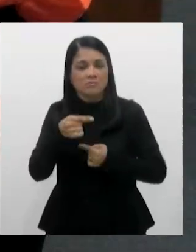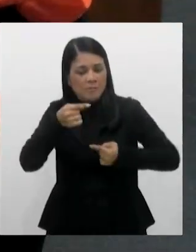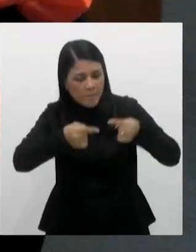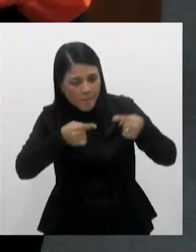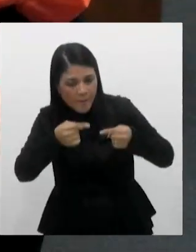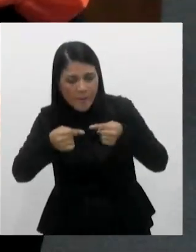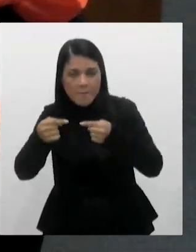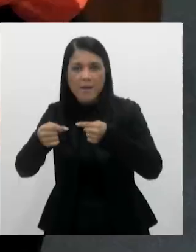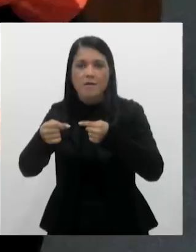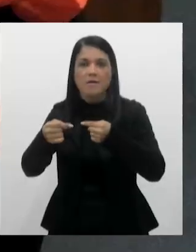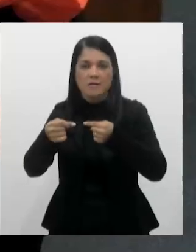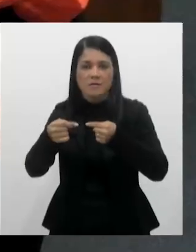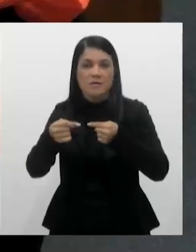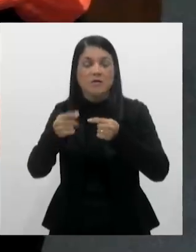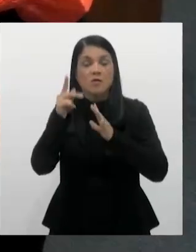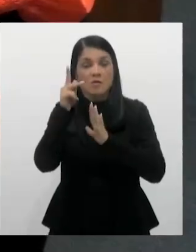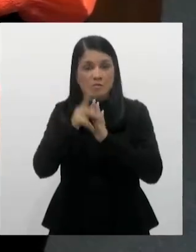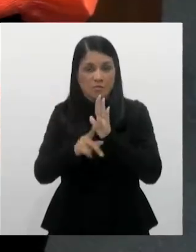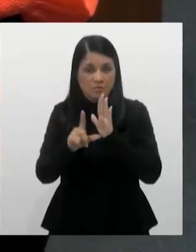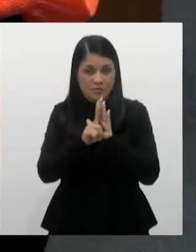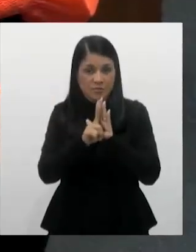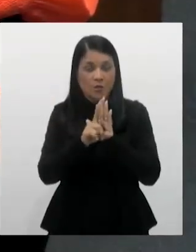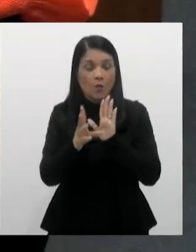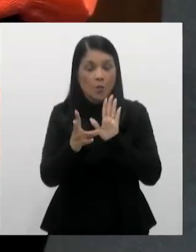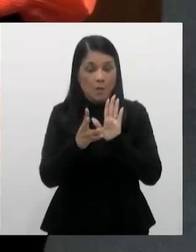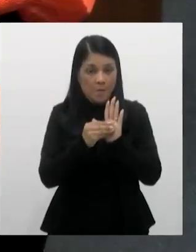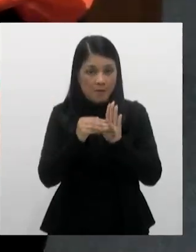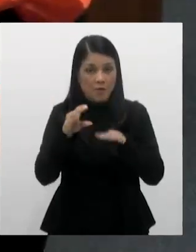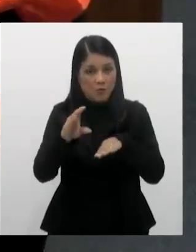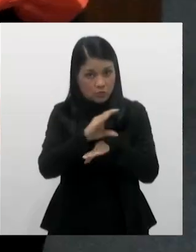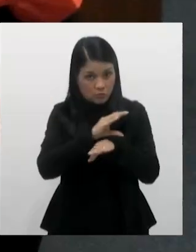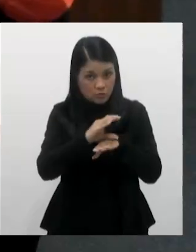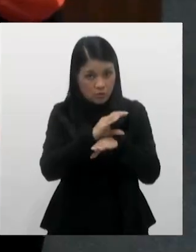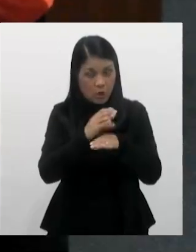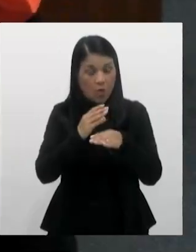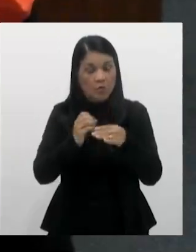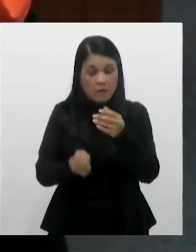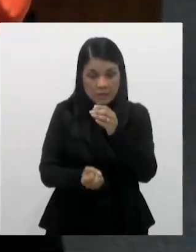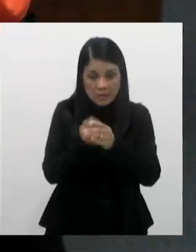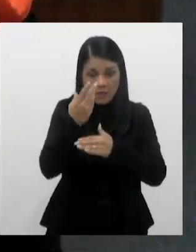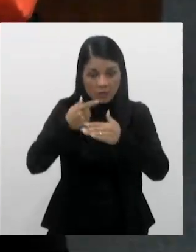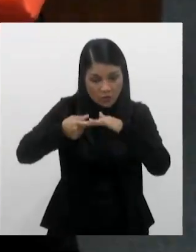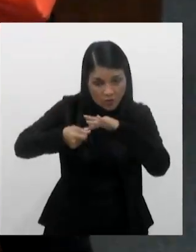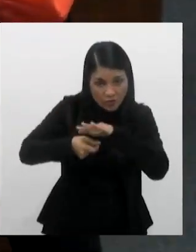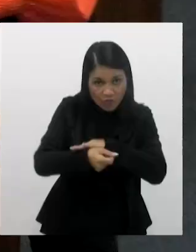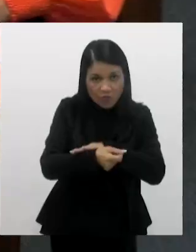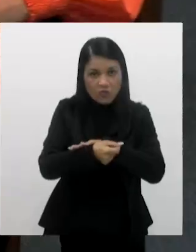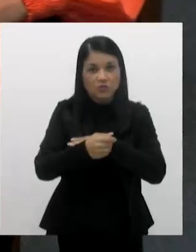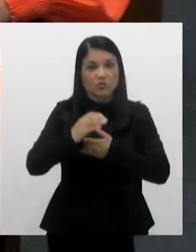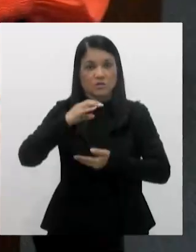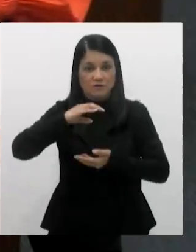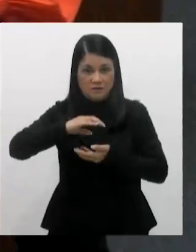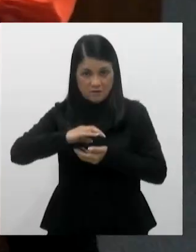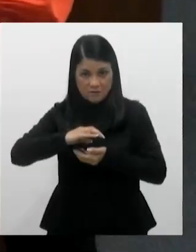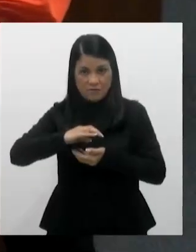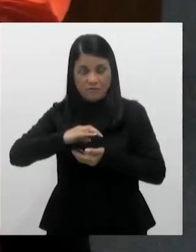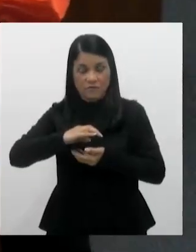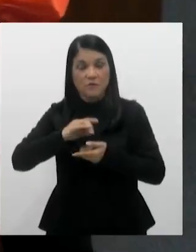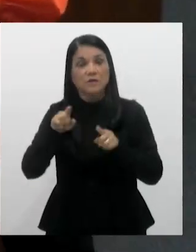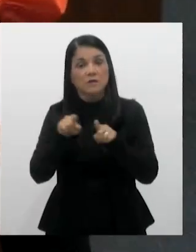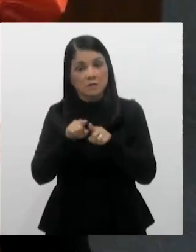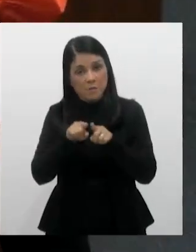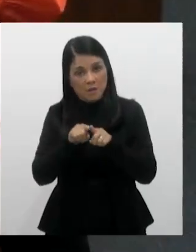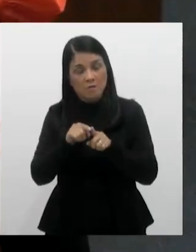tanto aquele que nós colocamos como emenda constitucional, criando esse fundo de defesa civil, como também tive